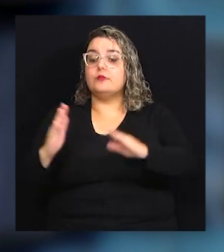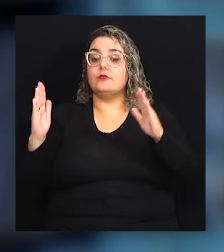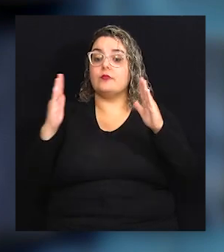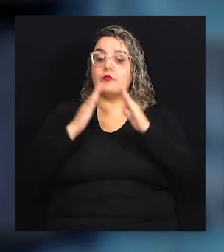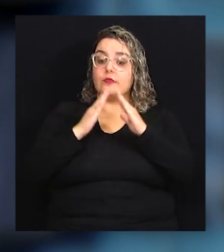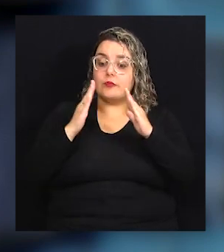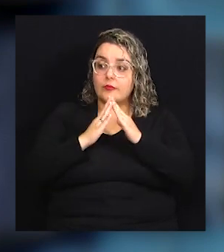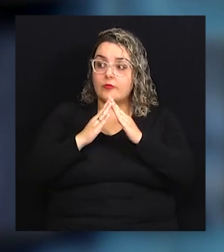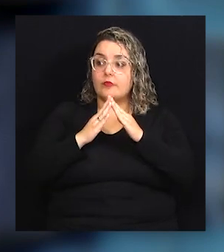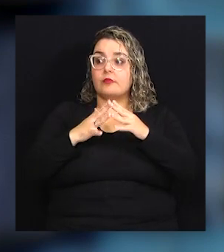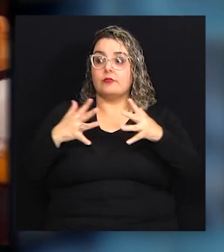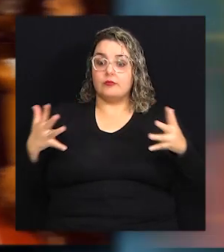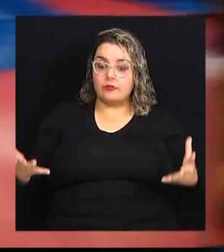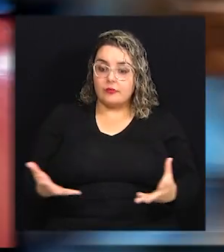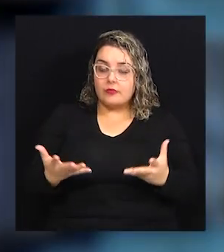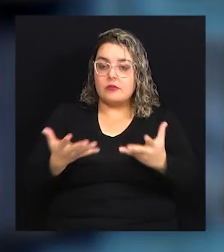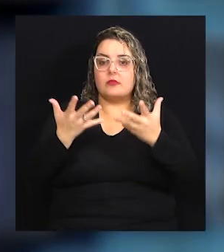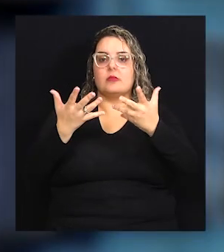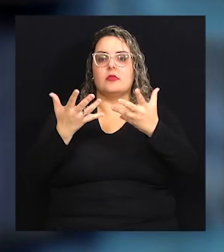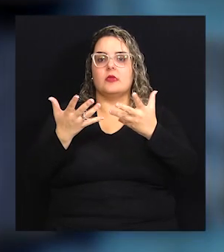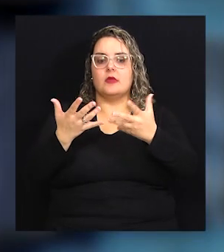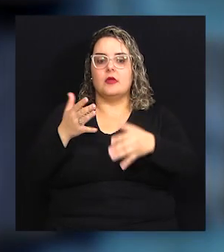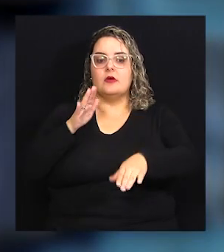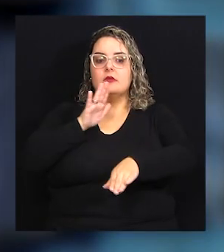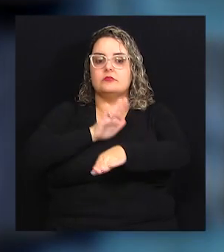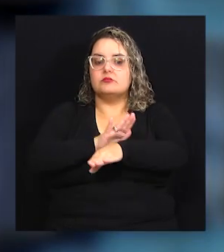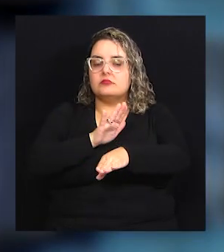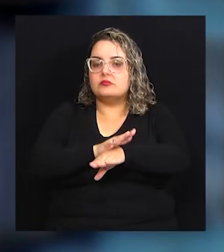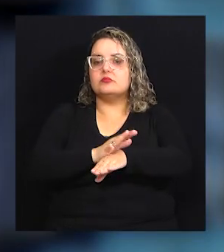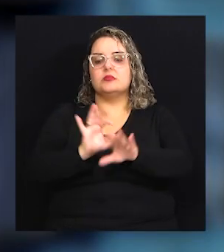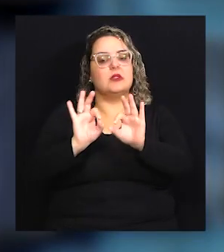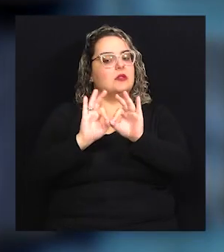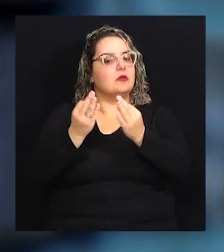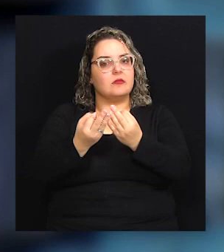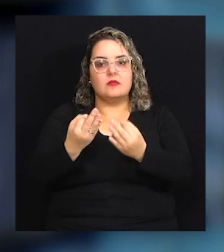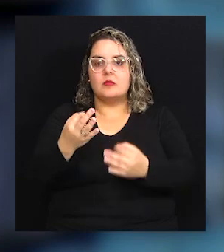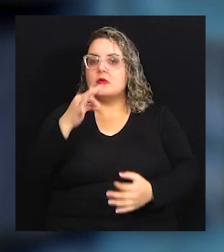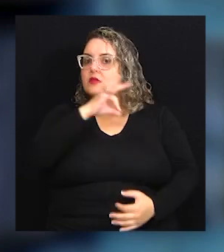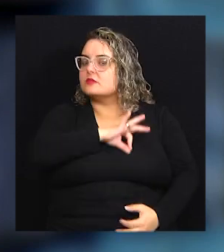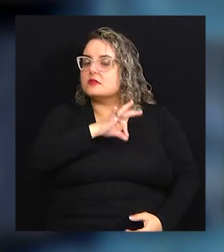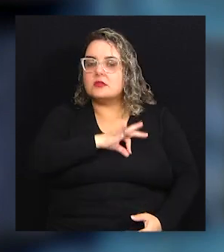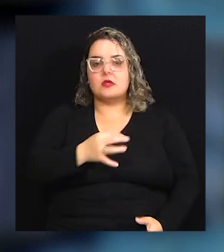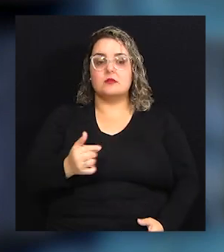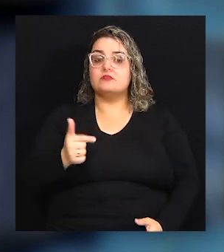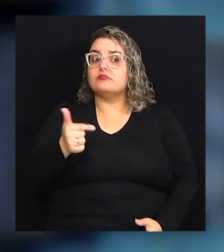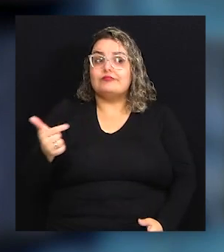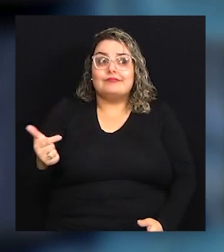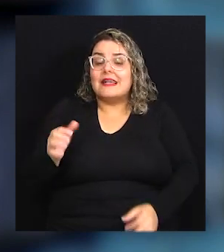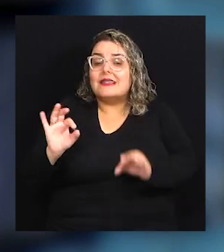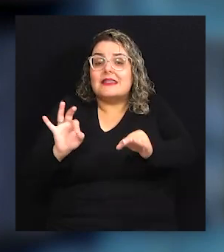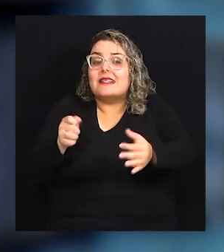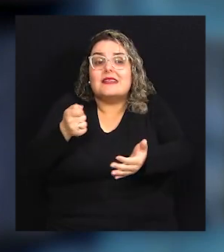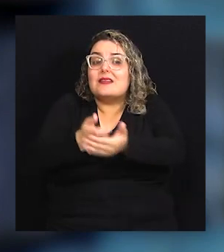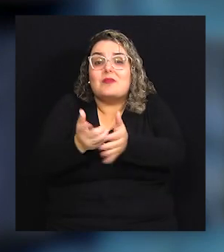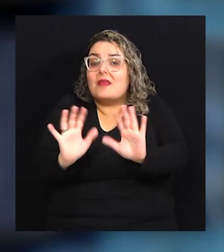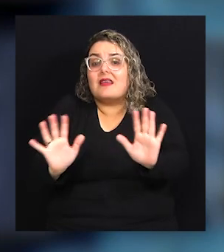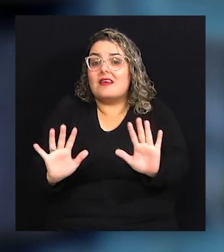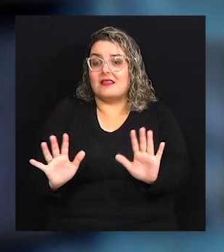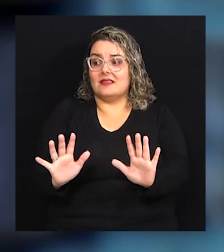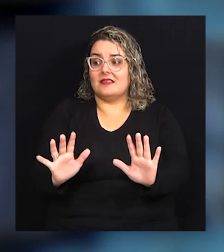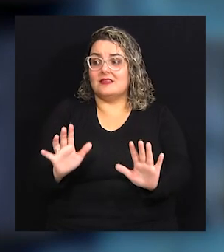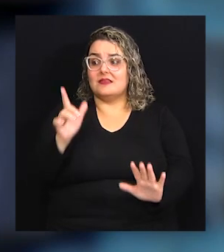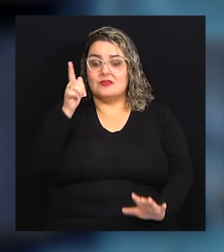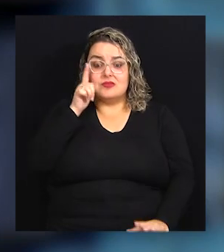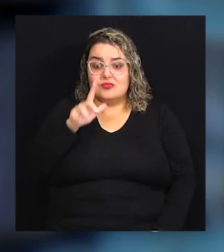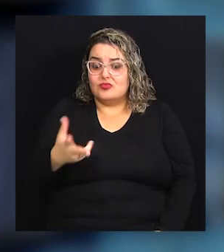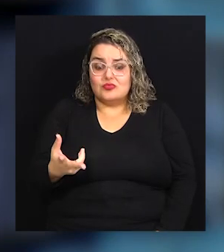ajudando em casa, contribuindo lá com o sustento da família, não tem preço. Eu acho que